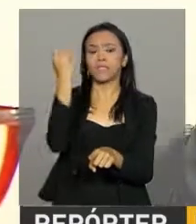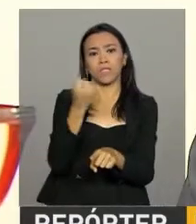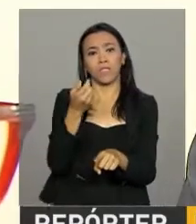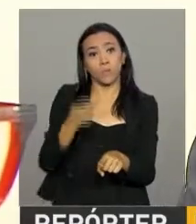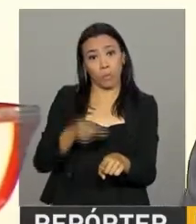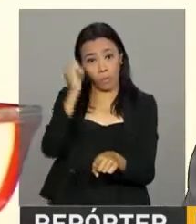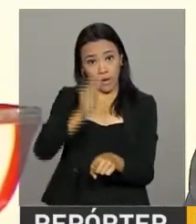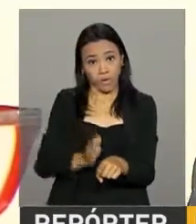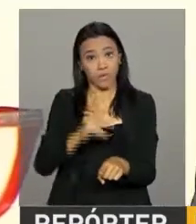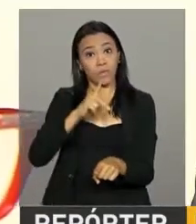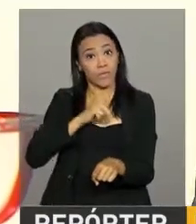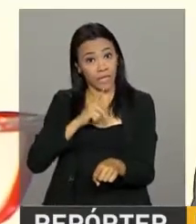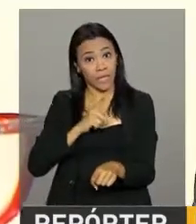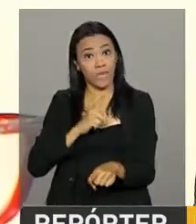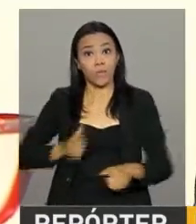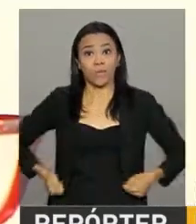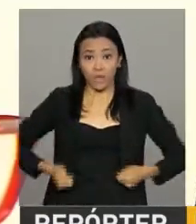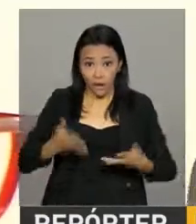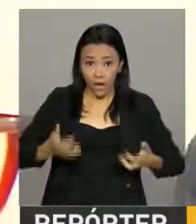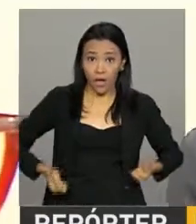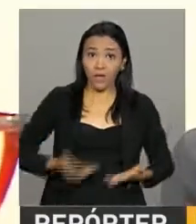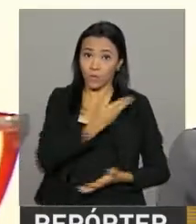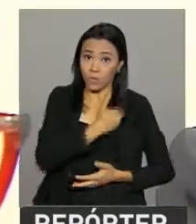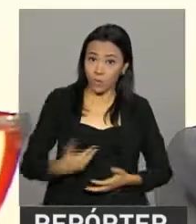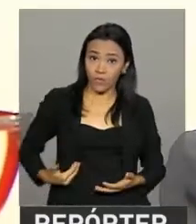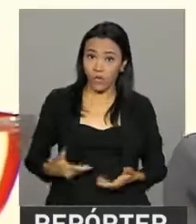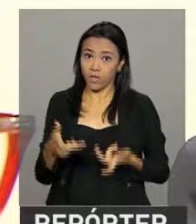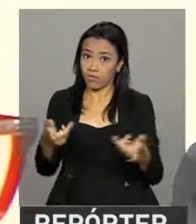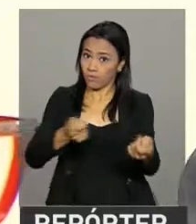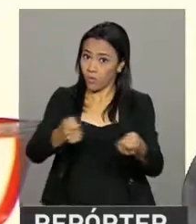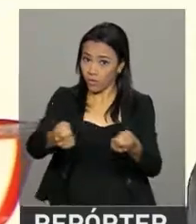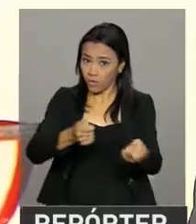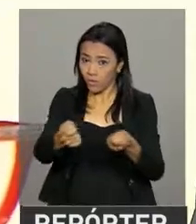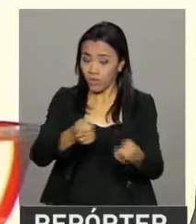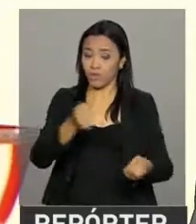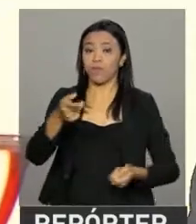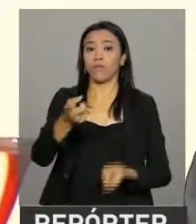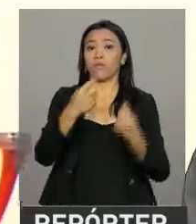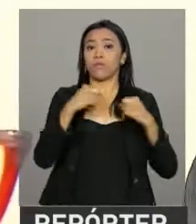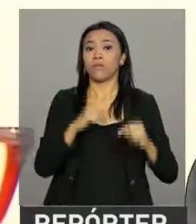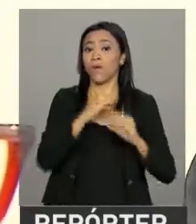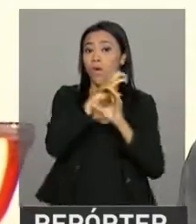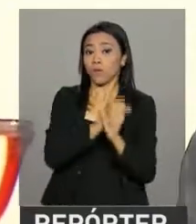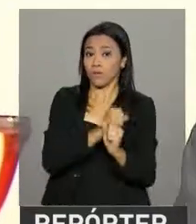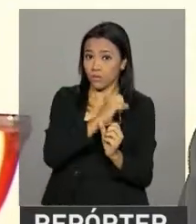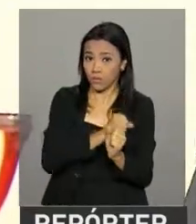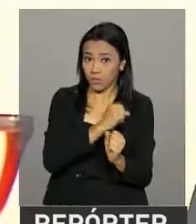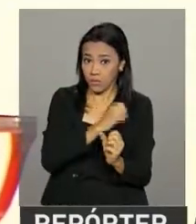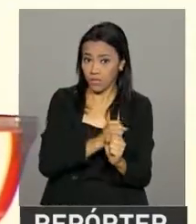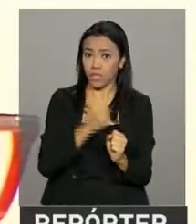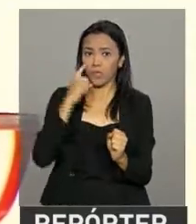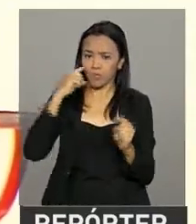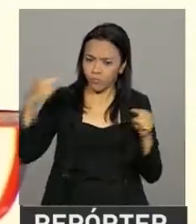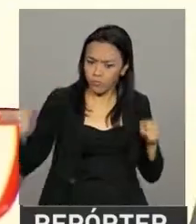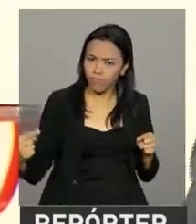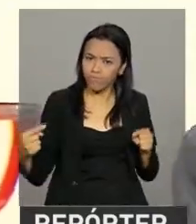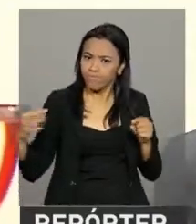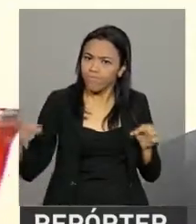brasil agora tem os seus gastos públicos sob controle tem um orçamento com realismo orçamentário